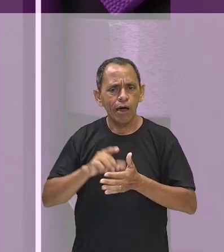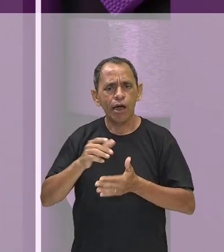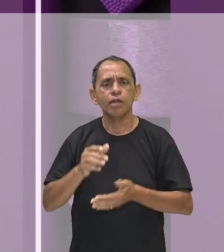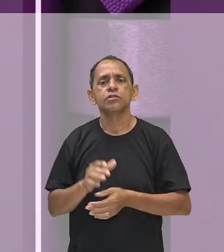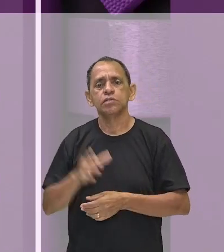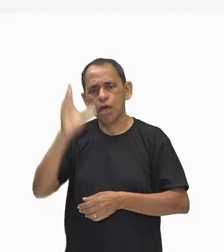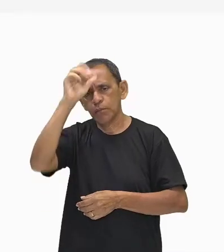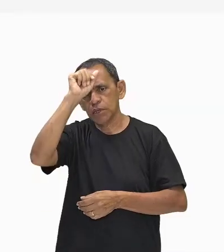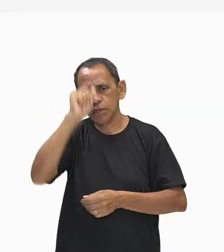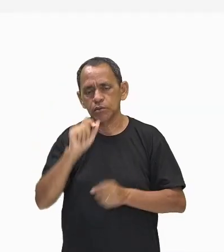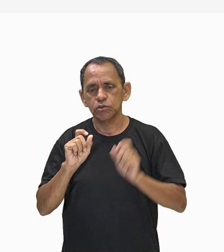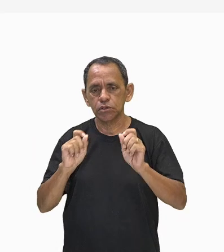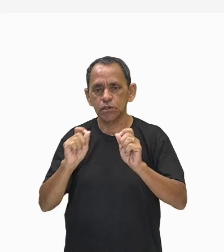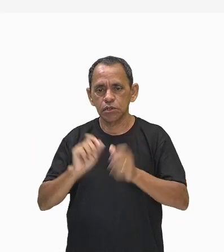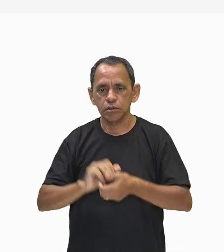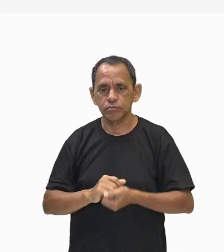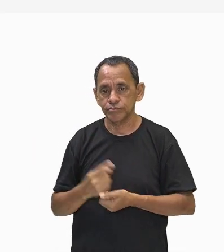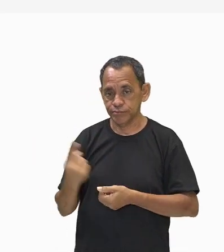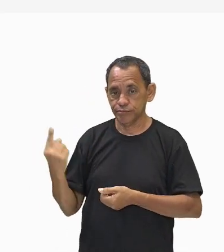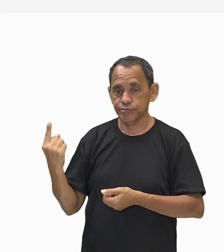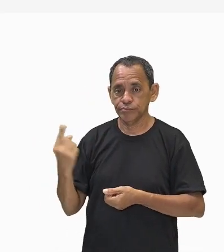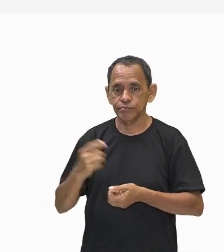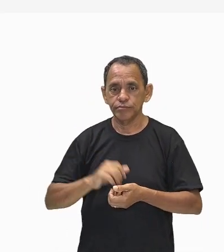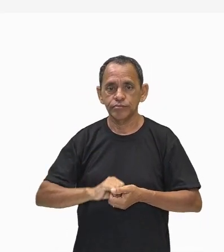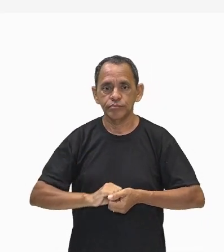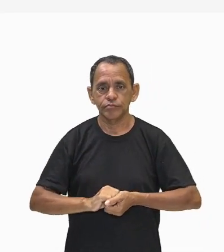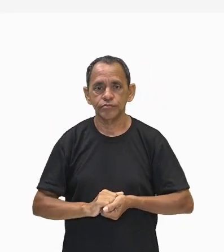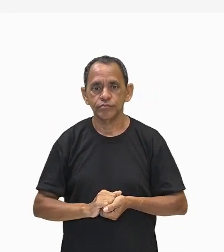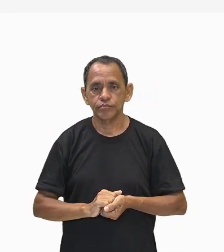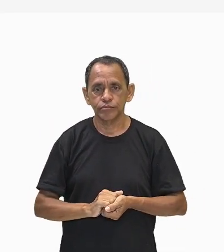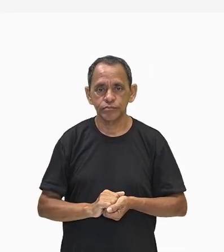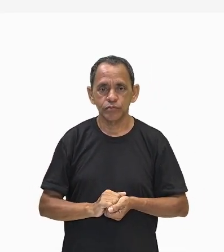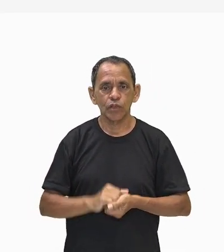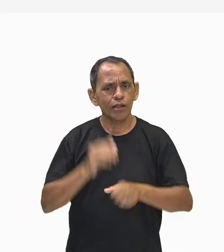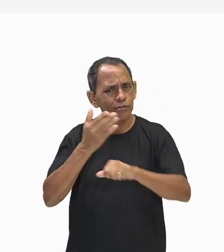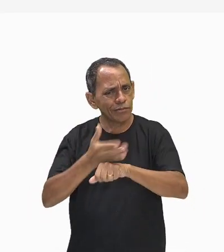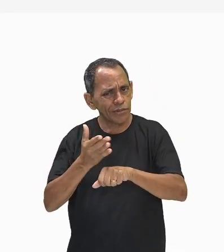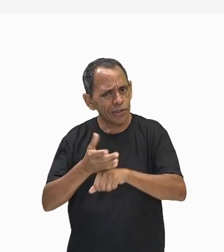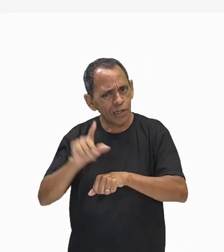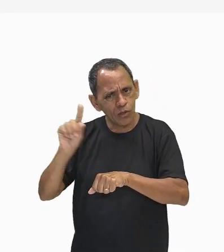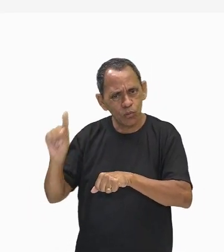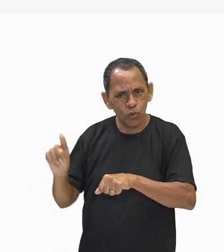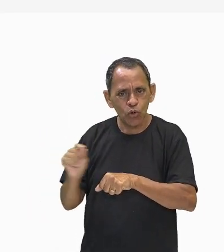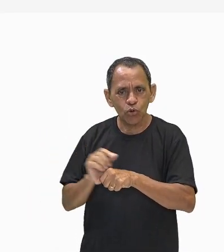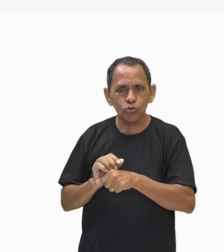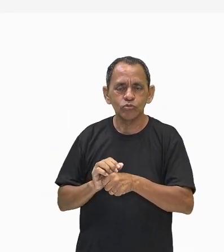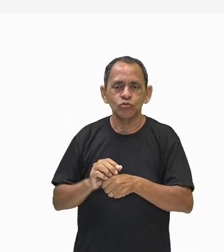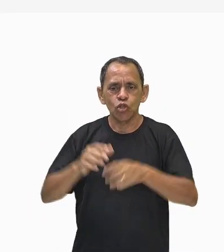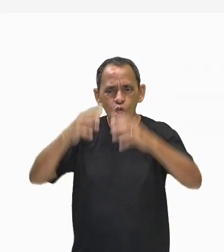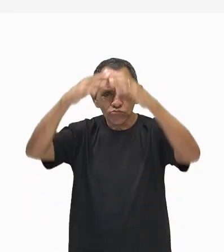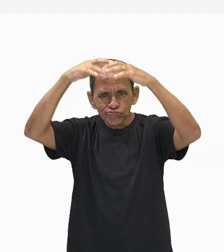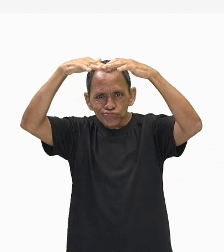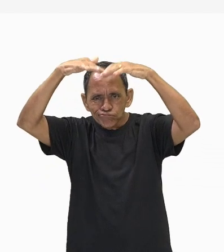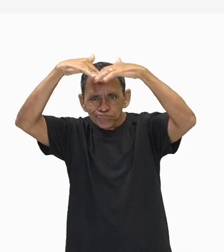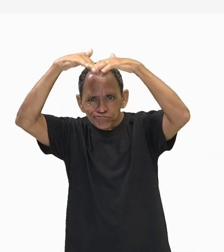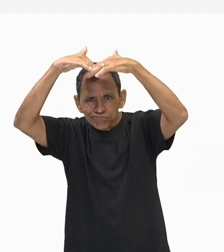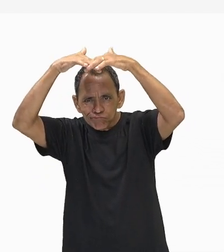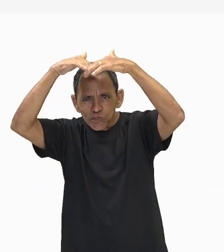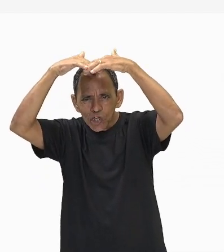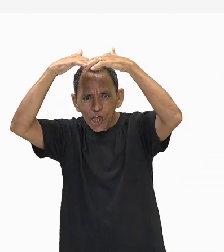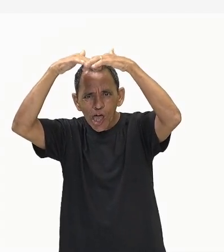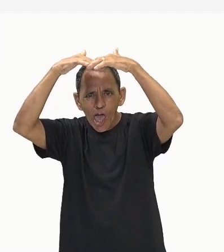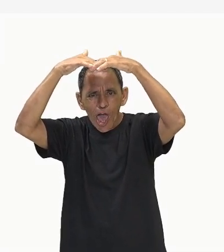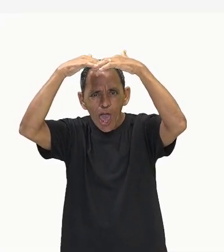Me acompanhe na cartela. Vamos treinar um pouco, aí nós temos o nosso cérebro aí se exercitando, porque